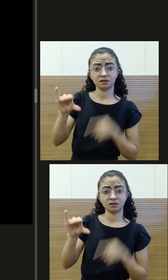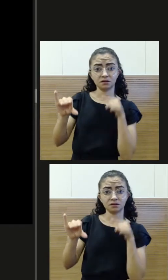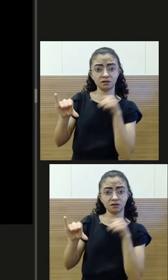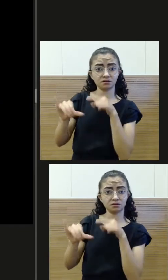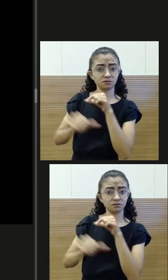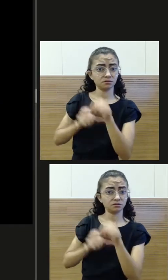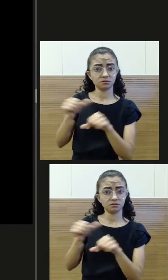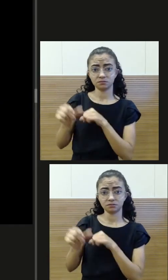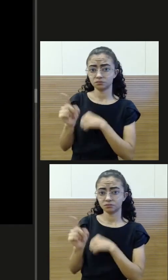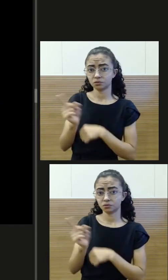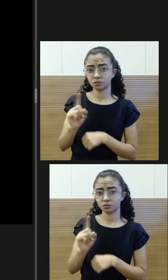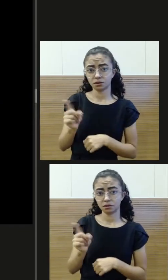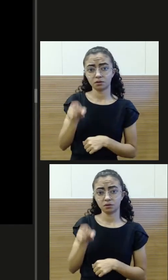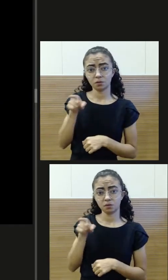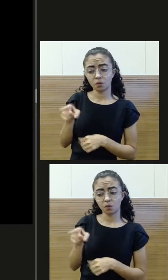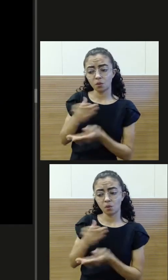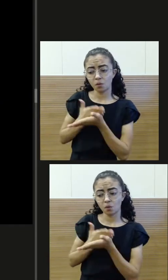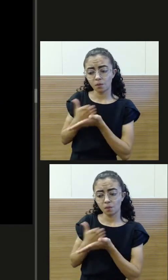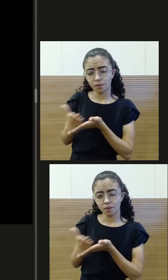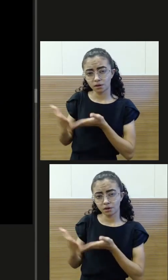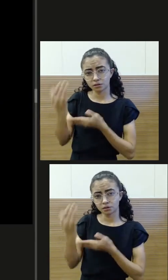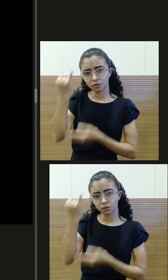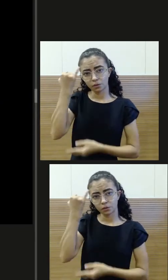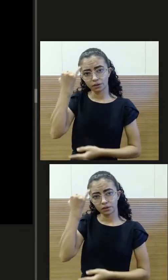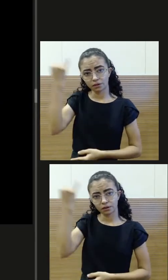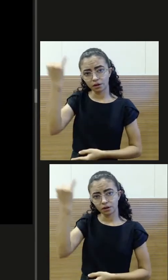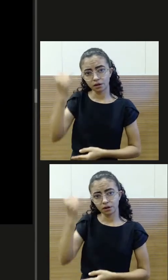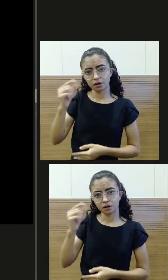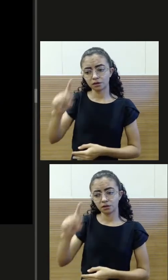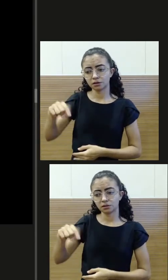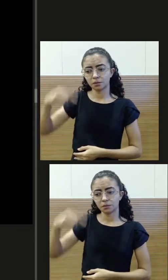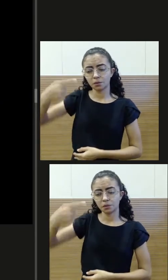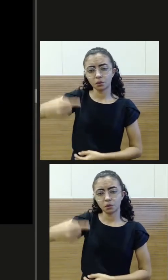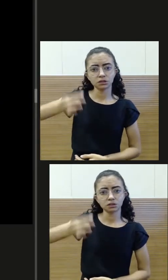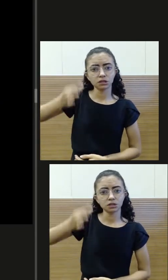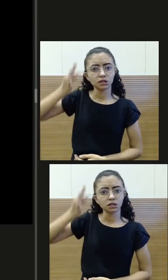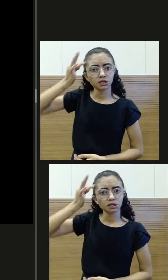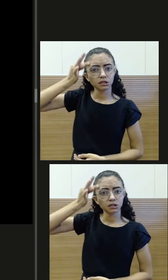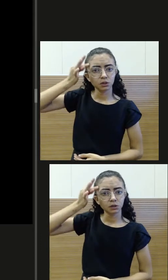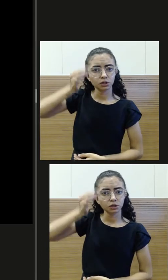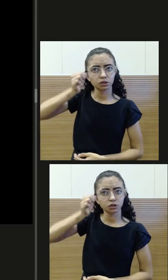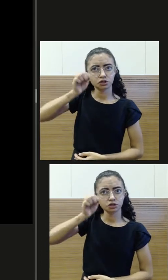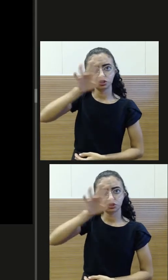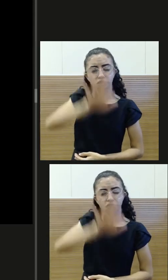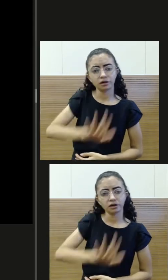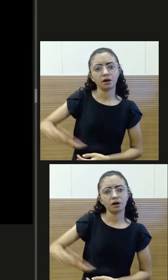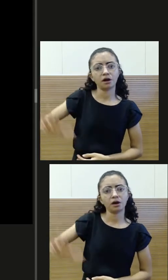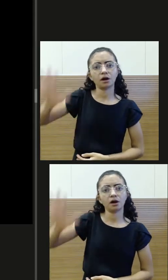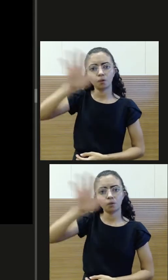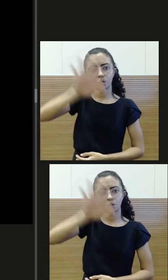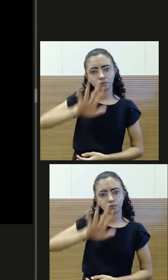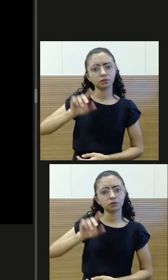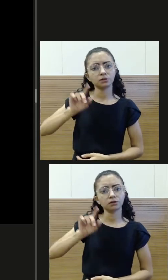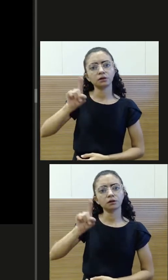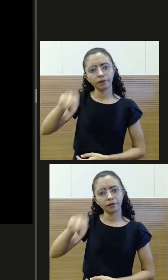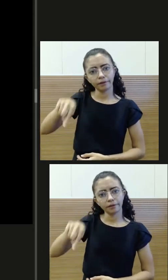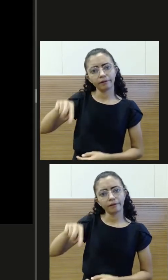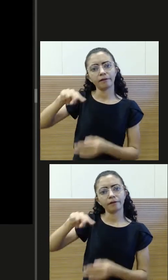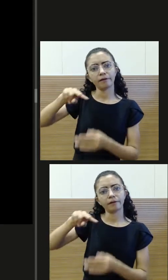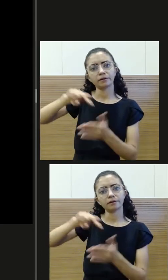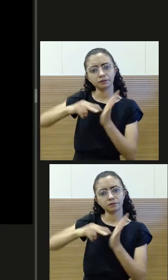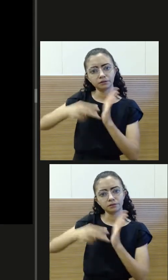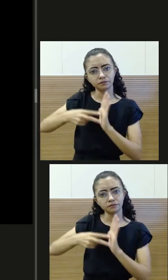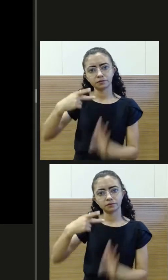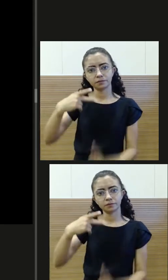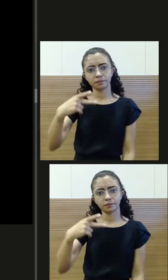Ciências começam com ideias, desenvolvem em teorias gerais, conhecidos como paradigmas. E isso são testados por